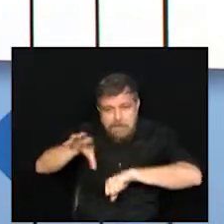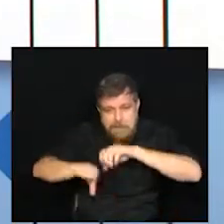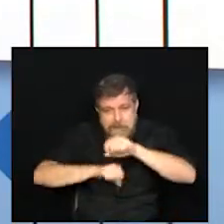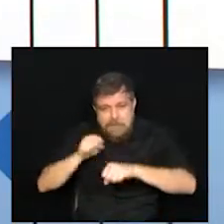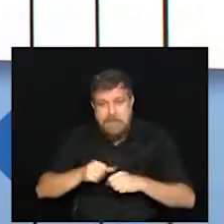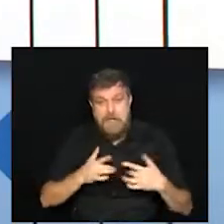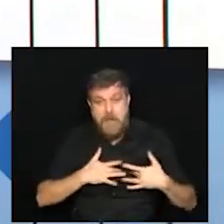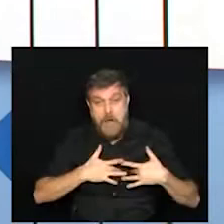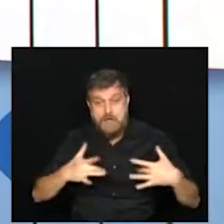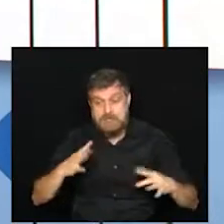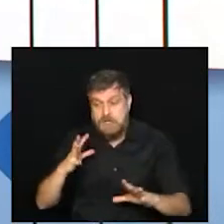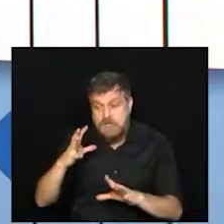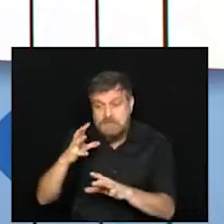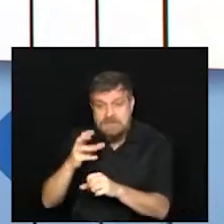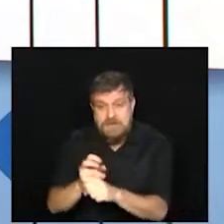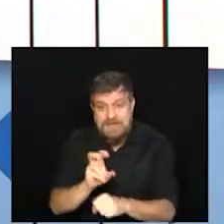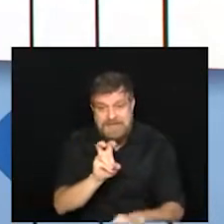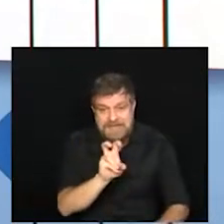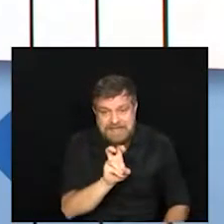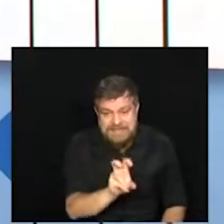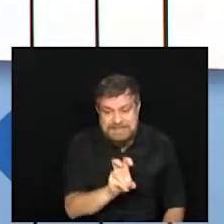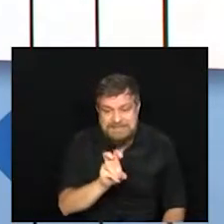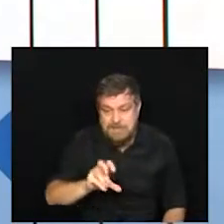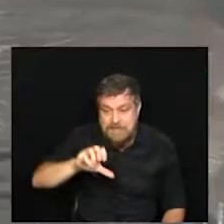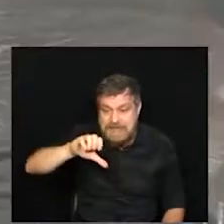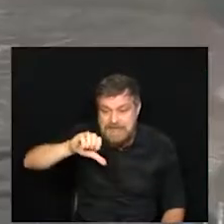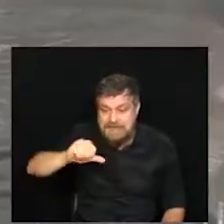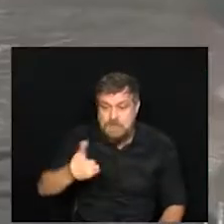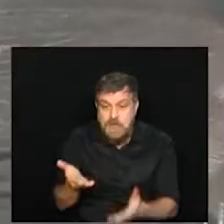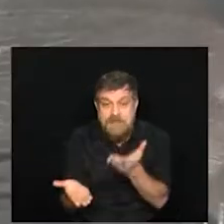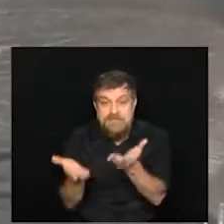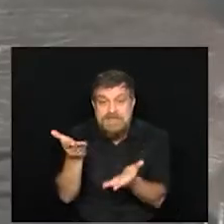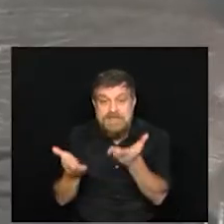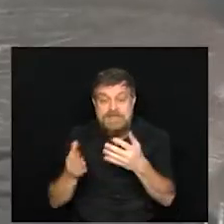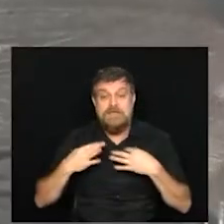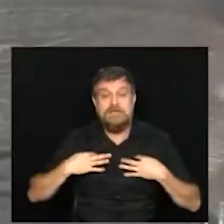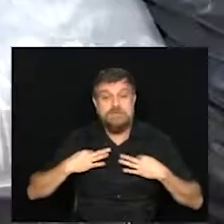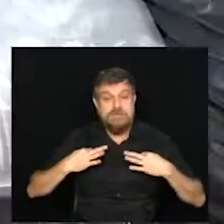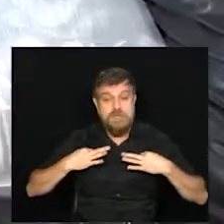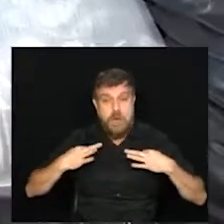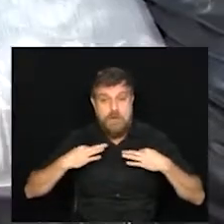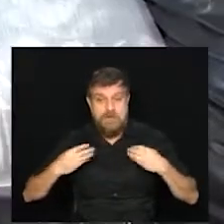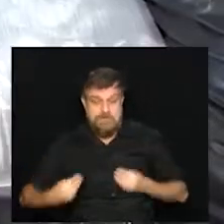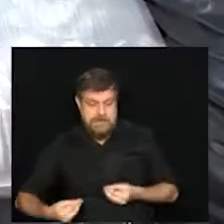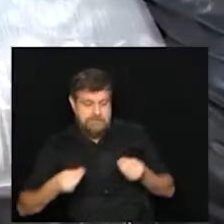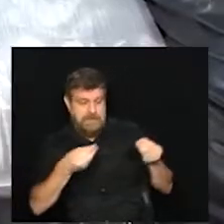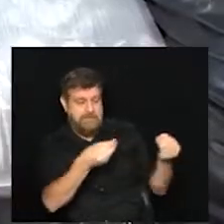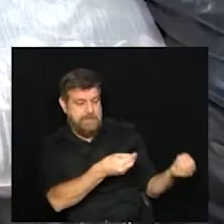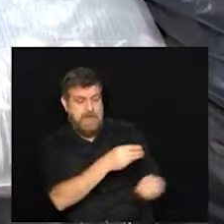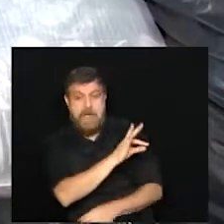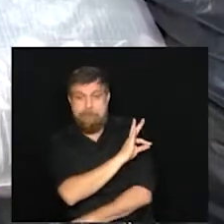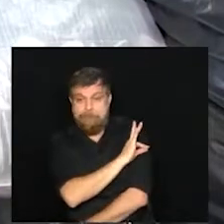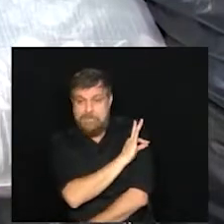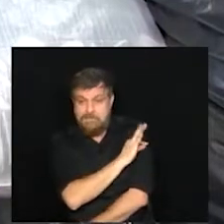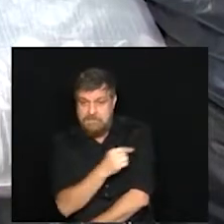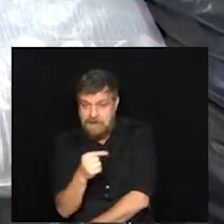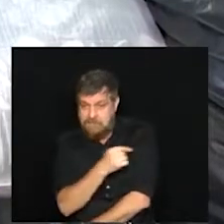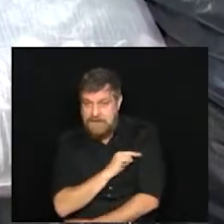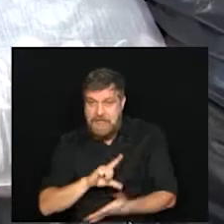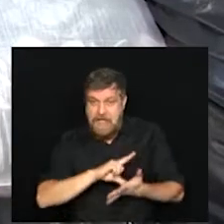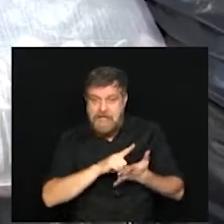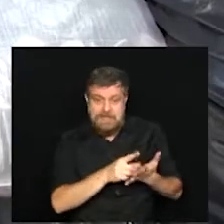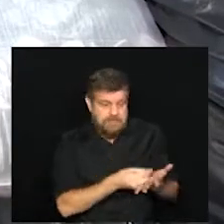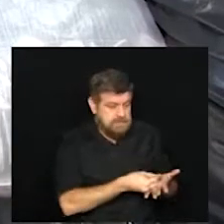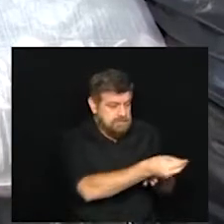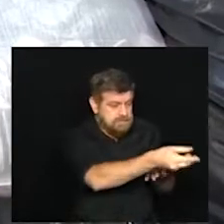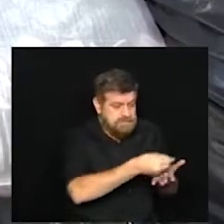foram 559 quilos de roupas que foram encaminhados para a Prefeitura de Campinas e serão destinadas à